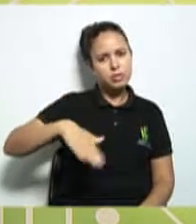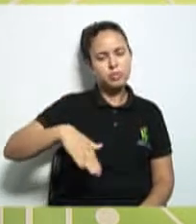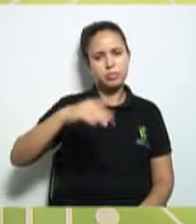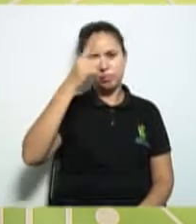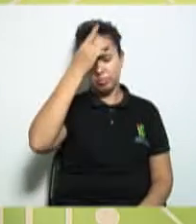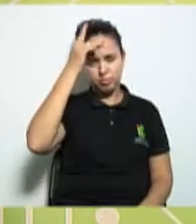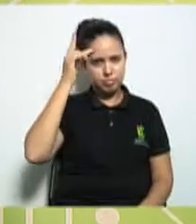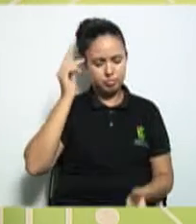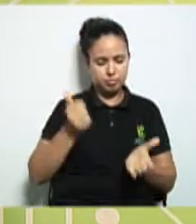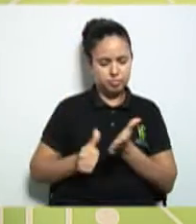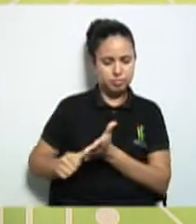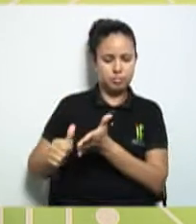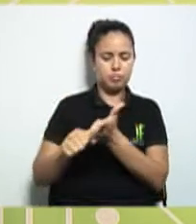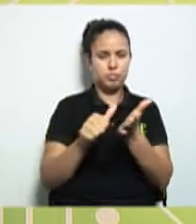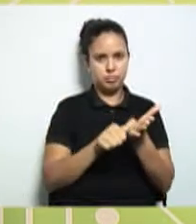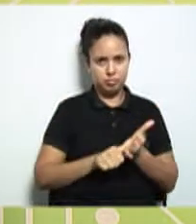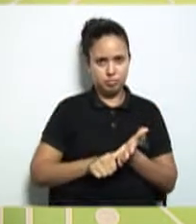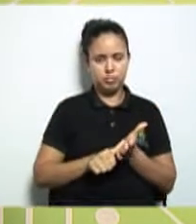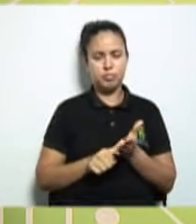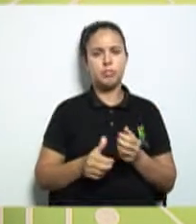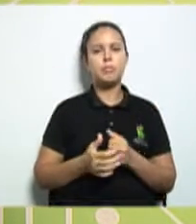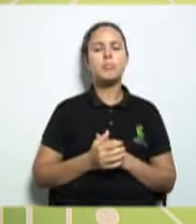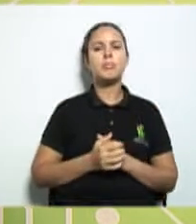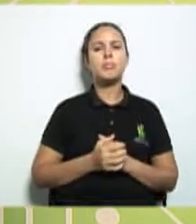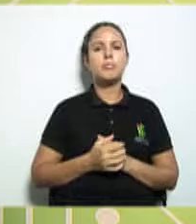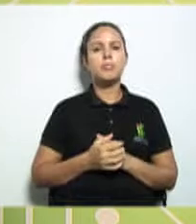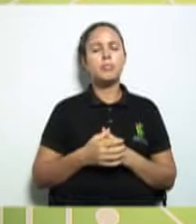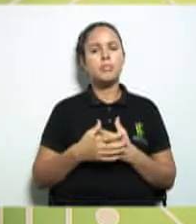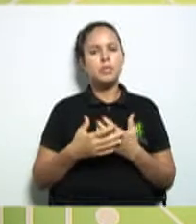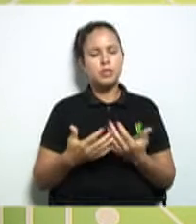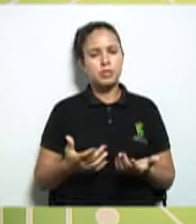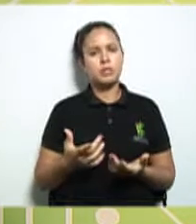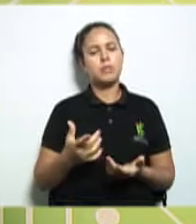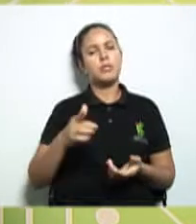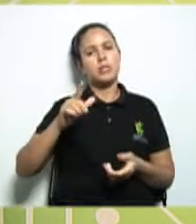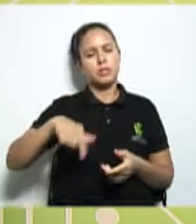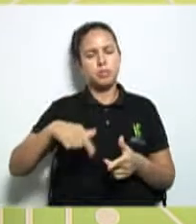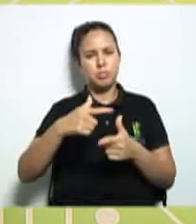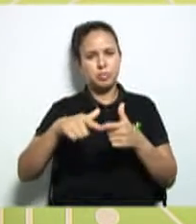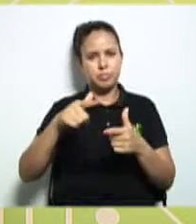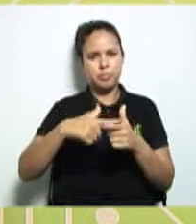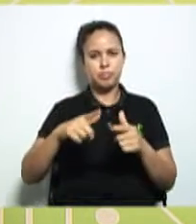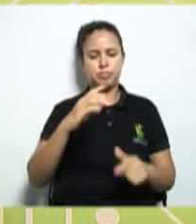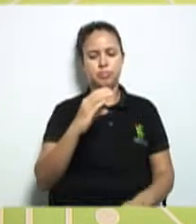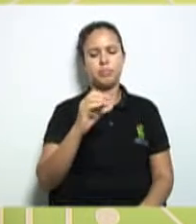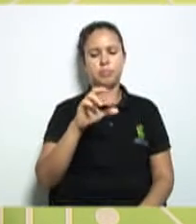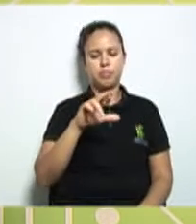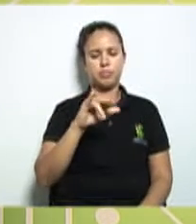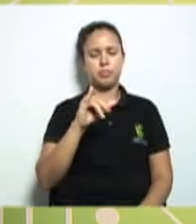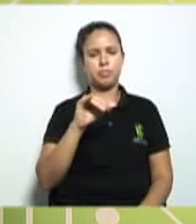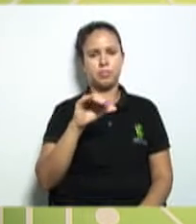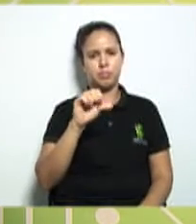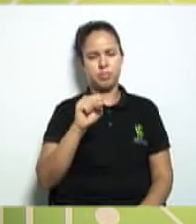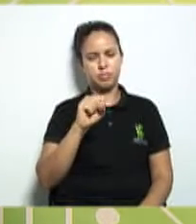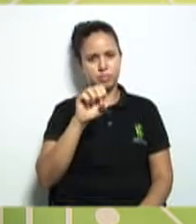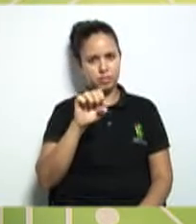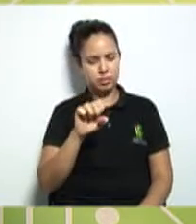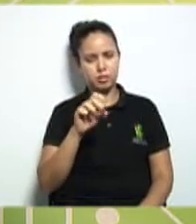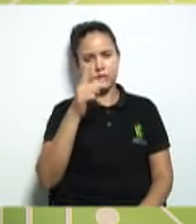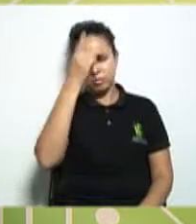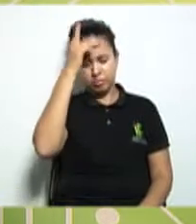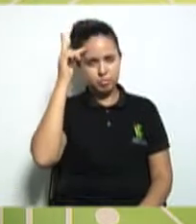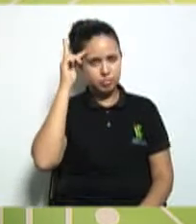cooperados. Então, o que aconteceu? Em virtude dessa crise, que a qual os operários, né, não tinham muita condição de adquirir